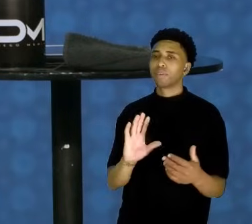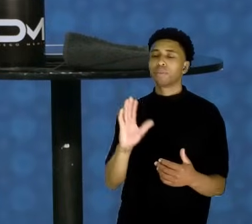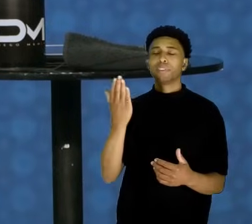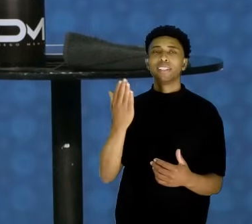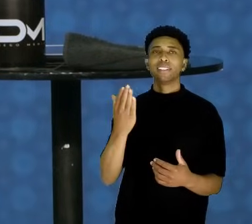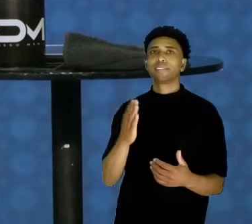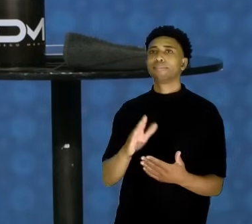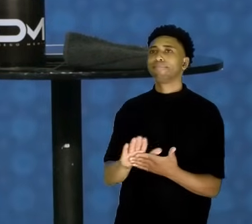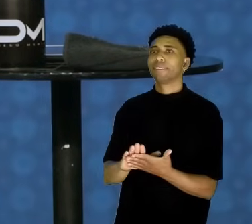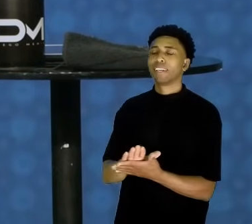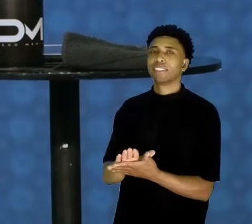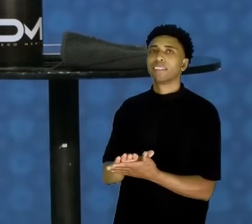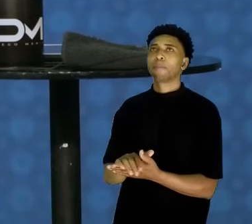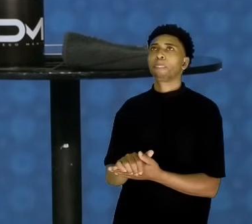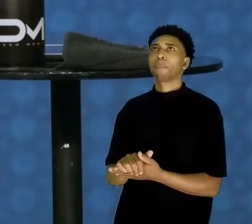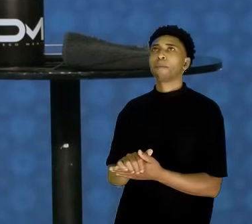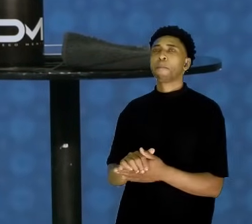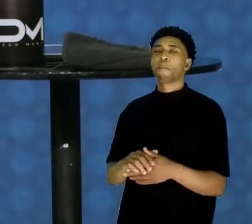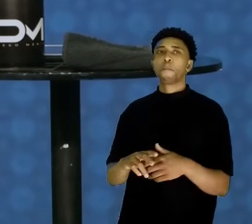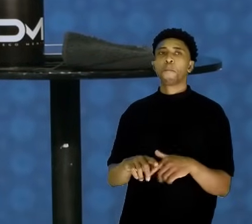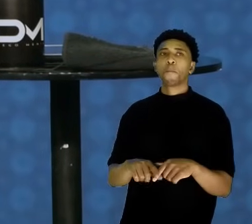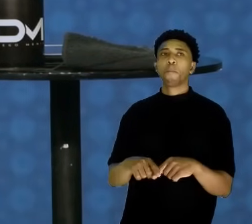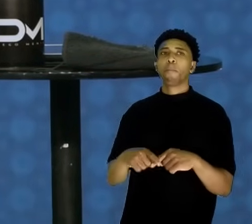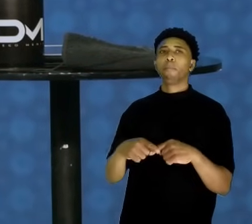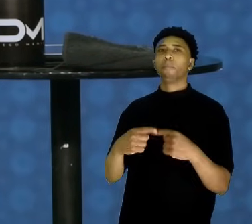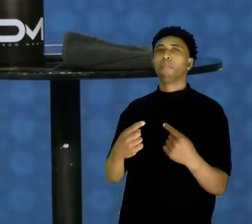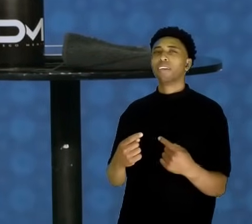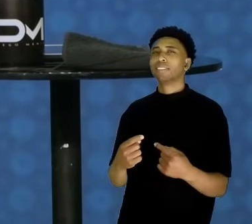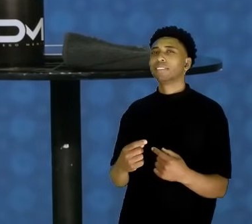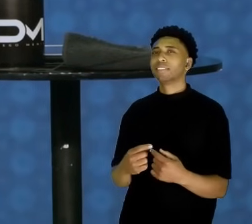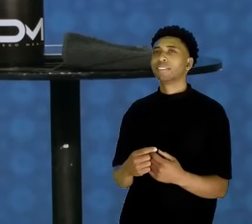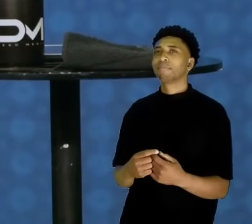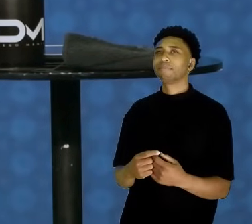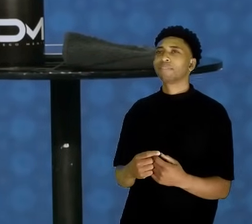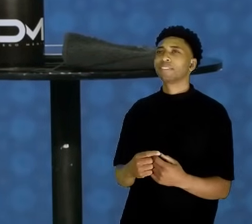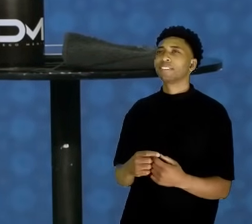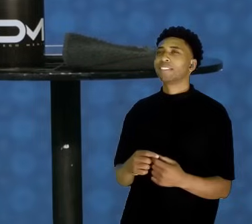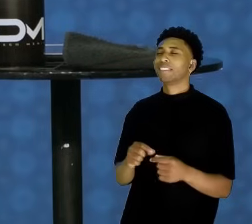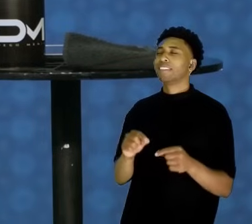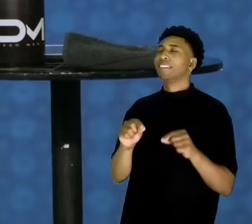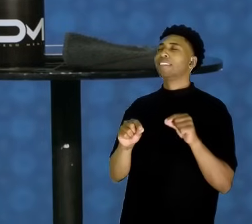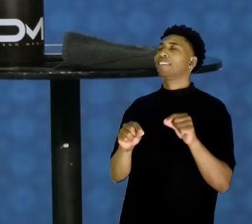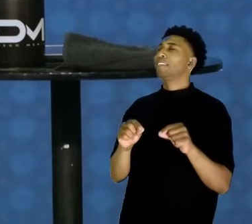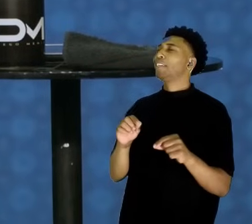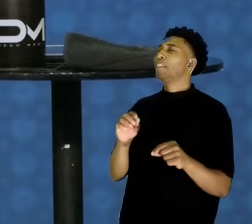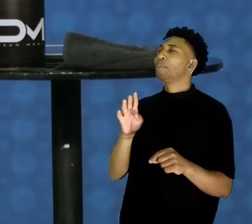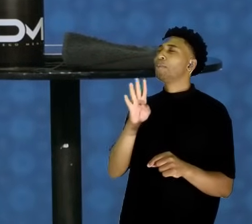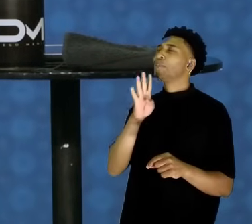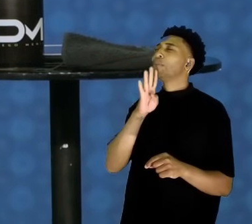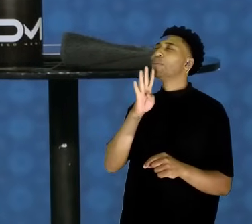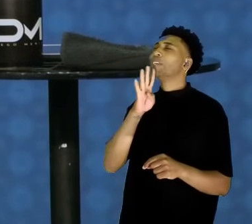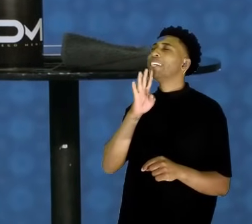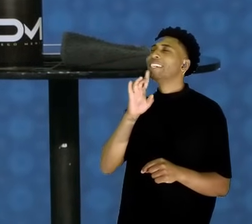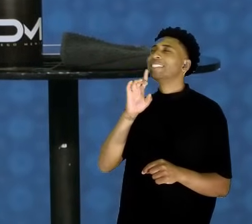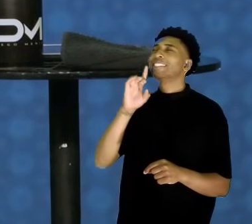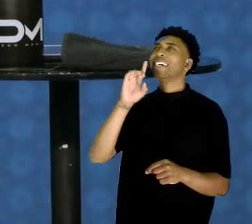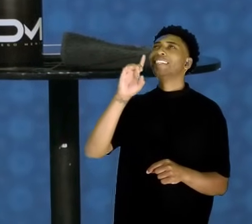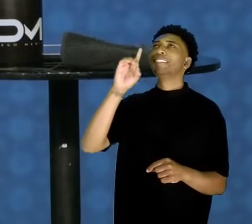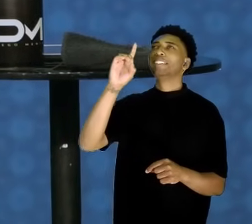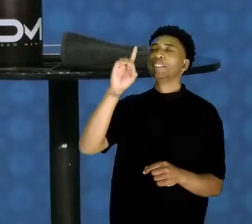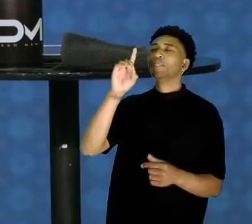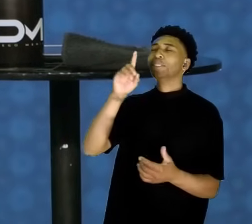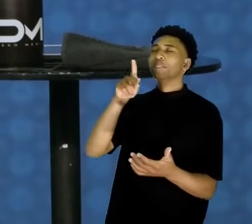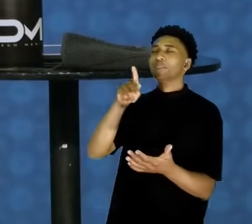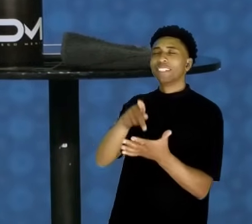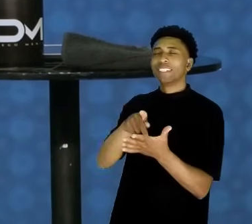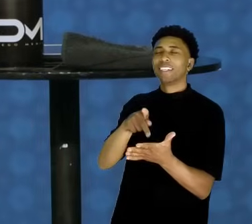nada. Quem tem um ego desse tamanho não briga por coisa idiota. Quem tem um ego desse tamanho não liga se vai sentar na primeira